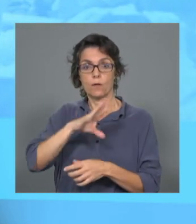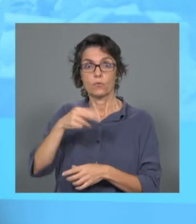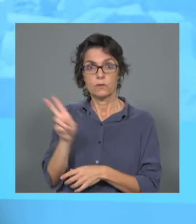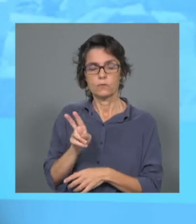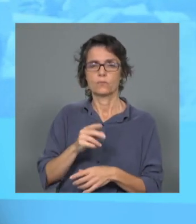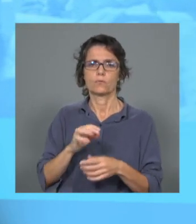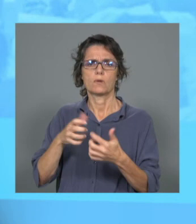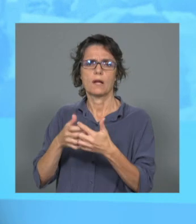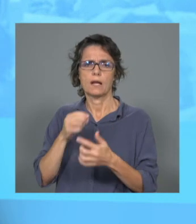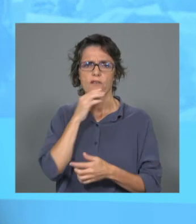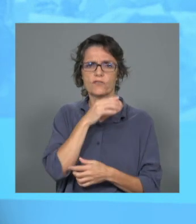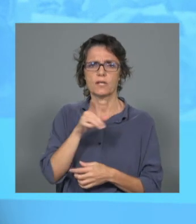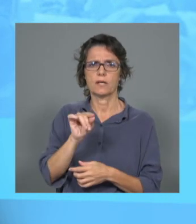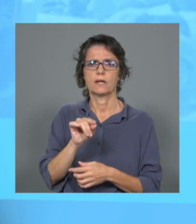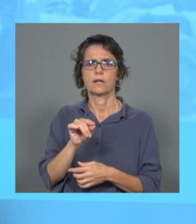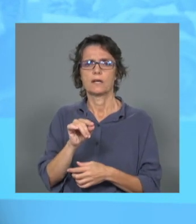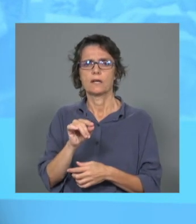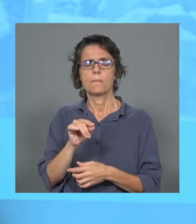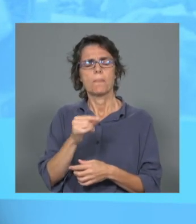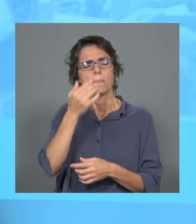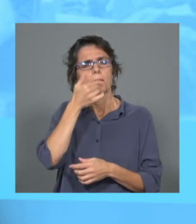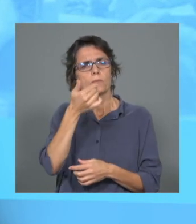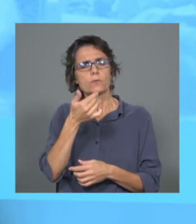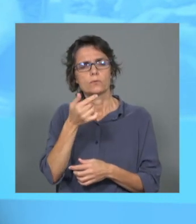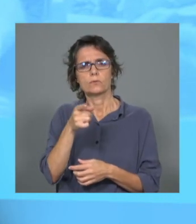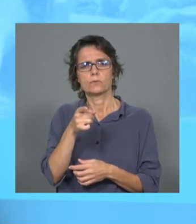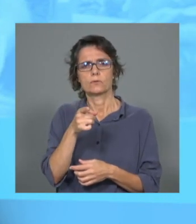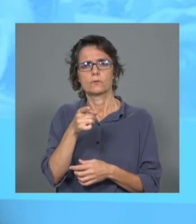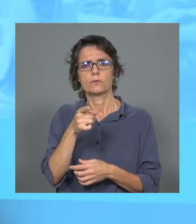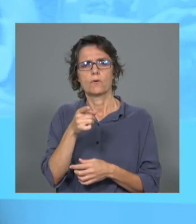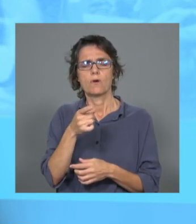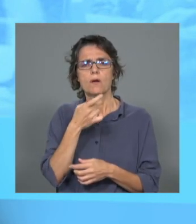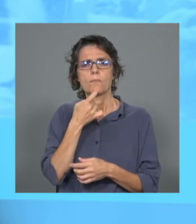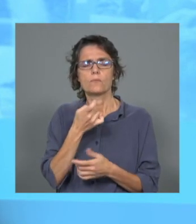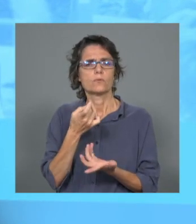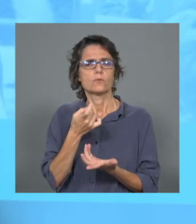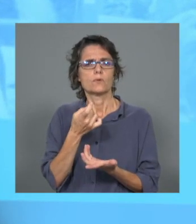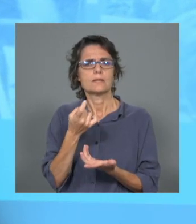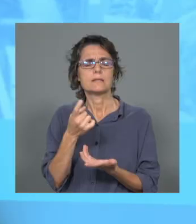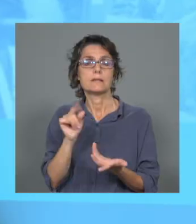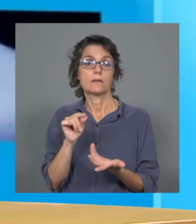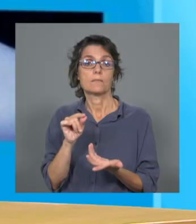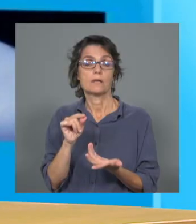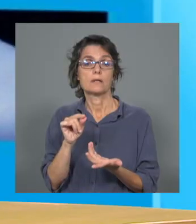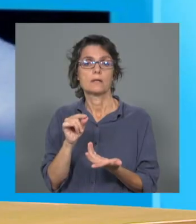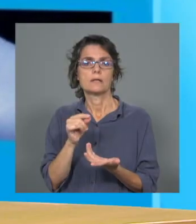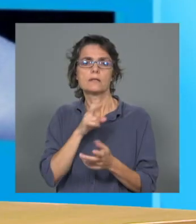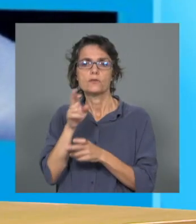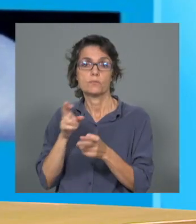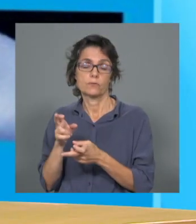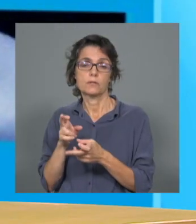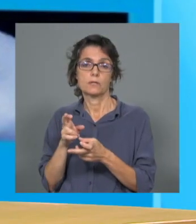Fria, contribuiu também houve essa necessidade de responder aos acontecimentos que iam marcando a história, nomeadamente no